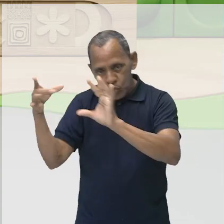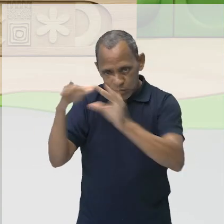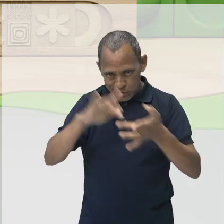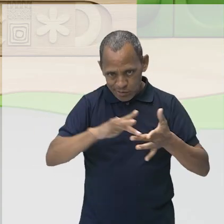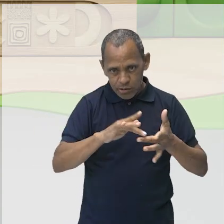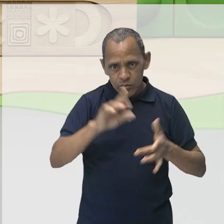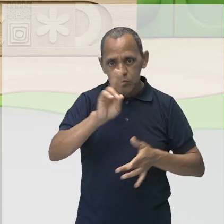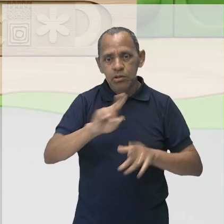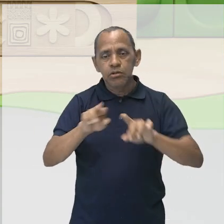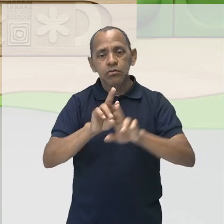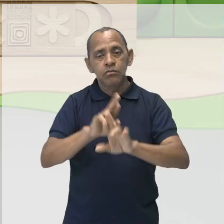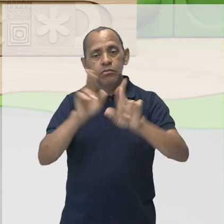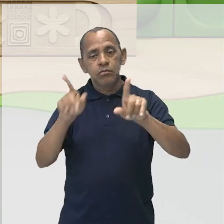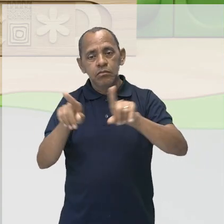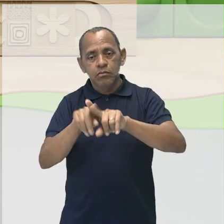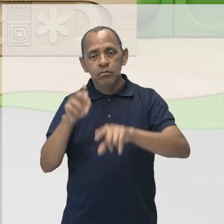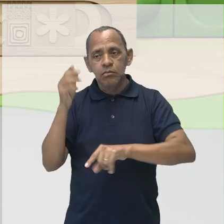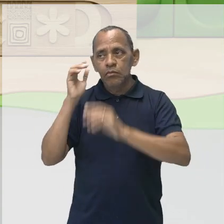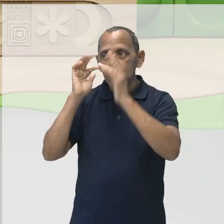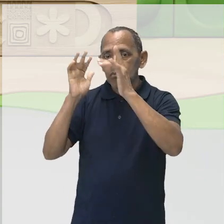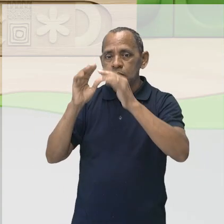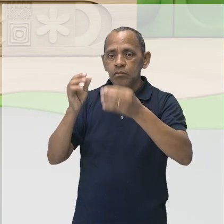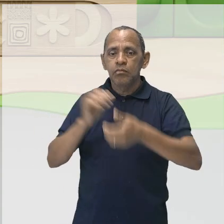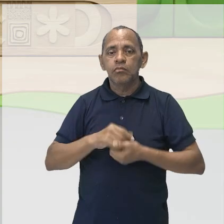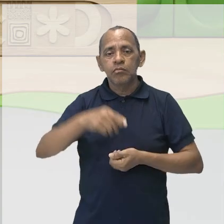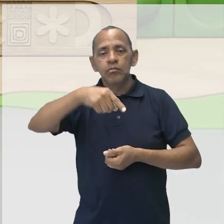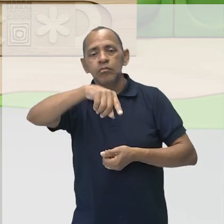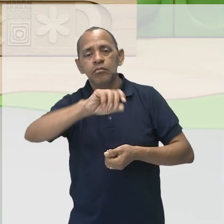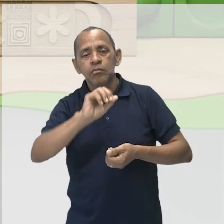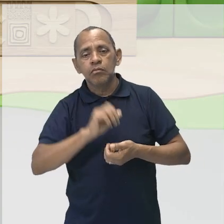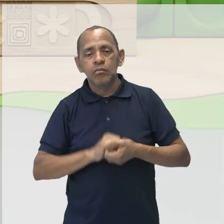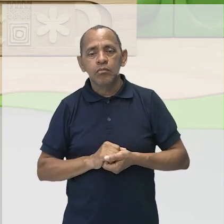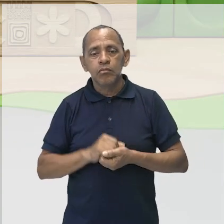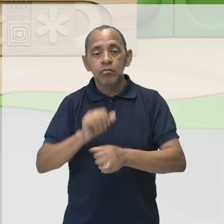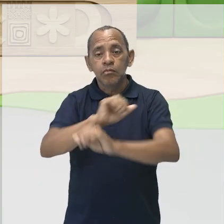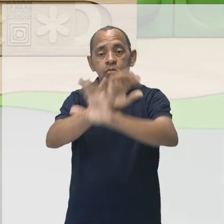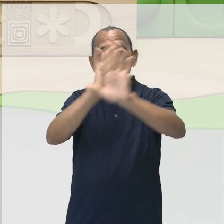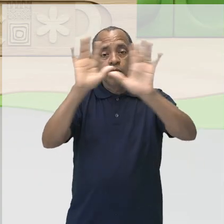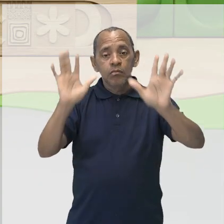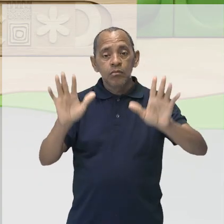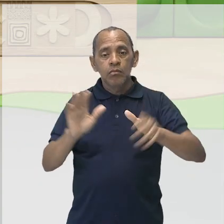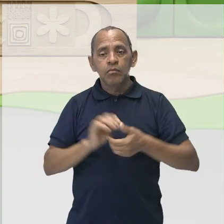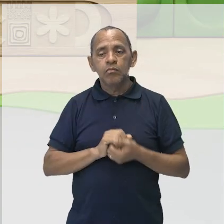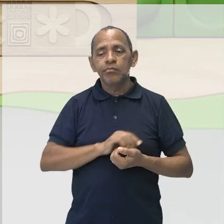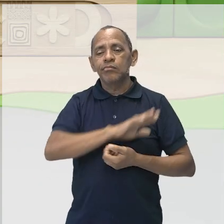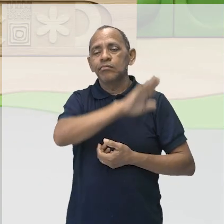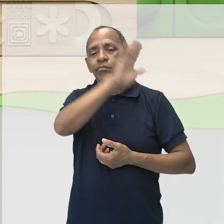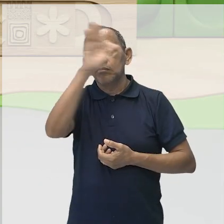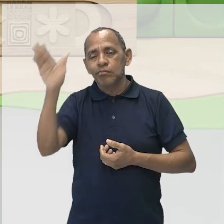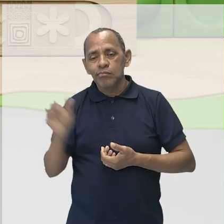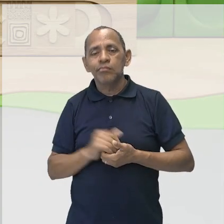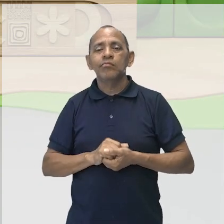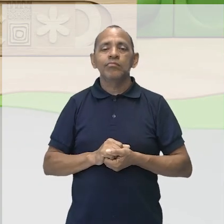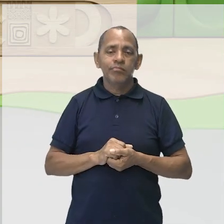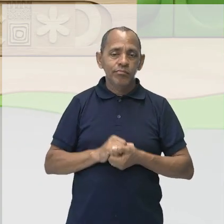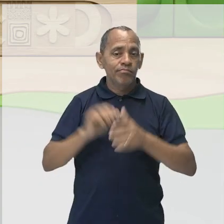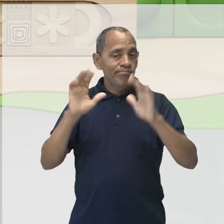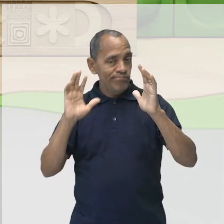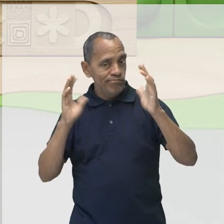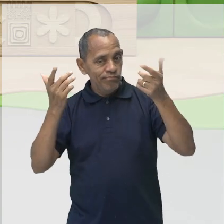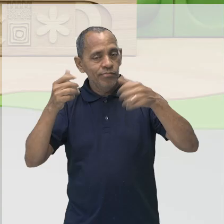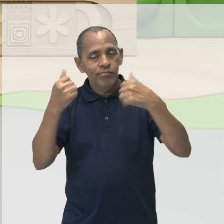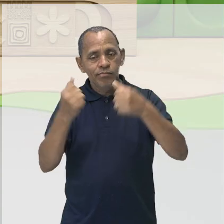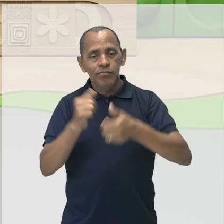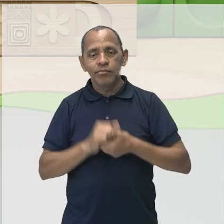são diferentes. Imagine vocês, para ficar um pouco mais claro, que você vai fazer uma festa e precisa de